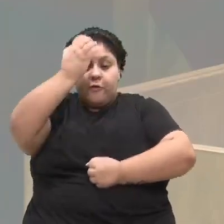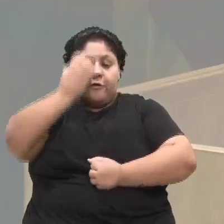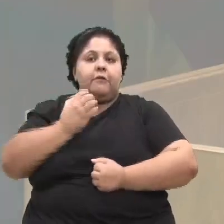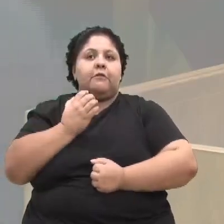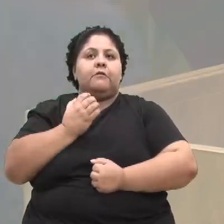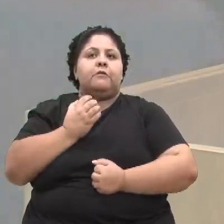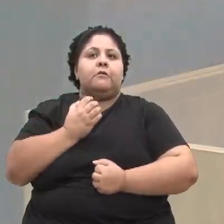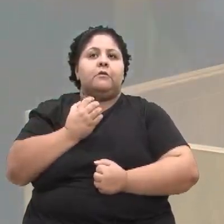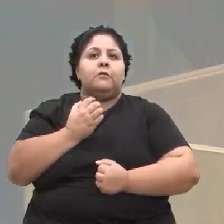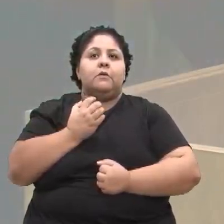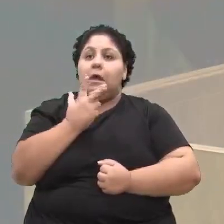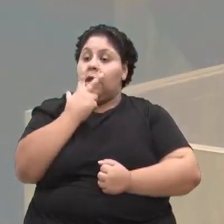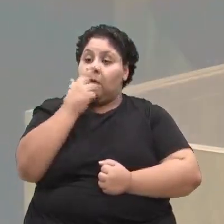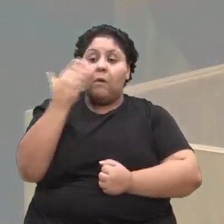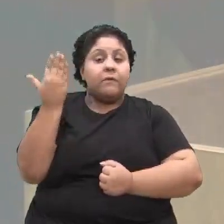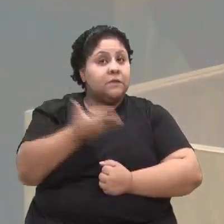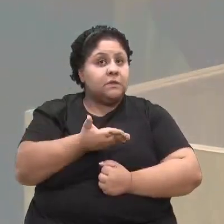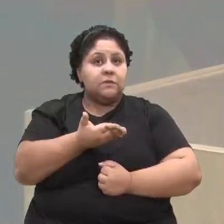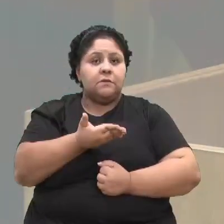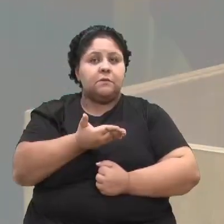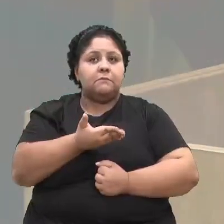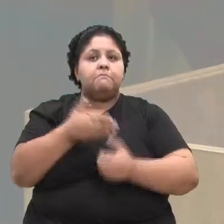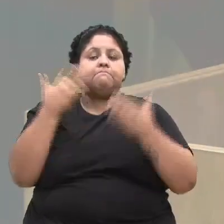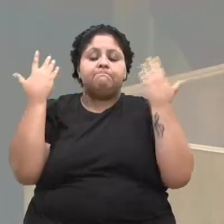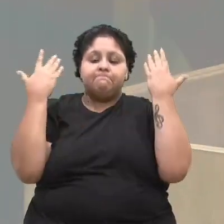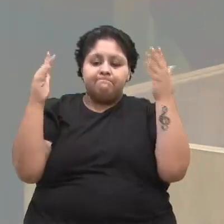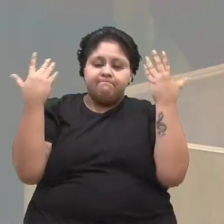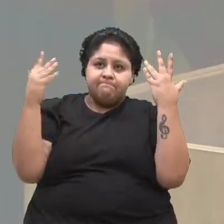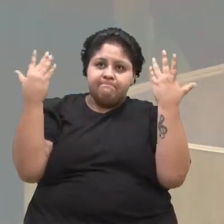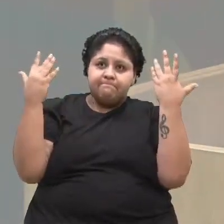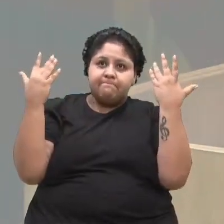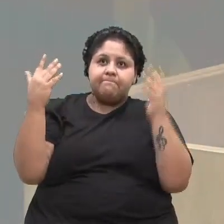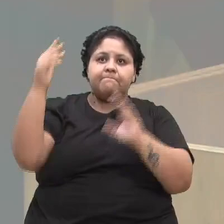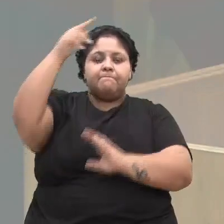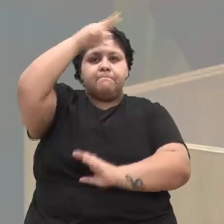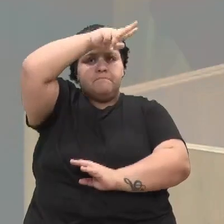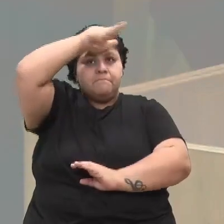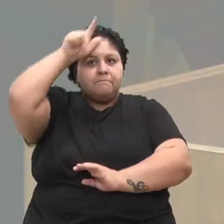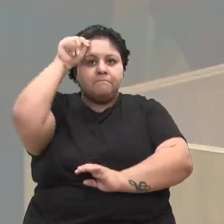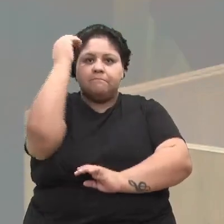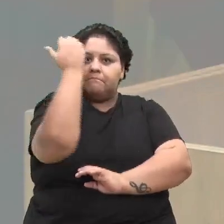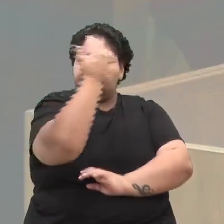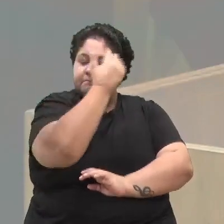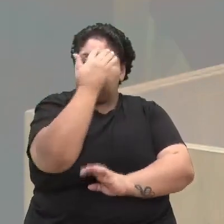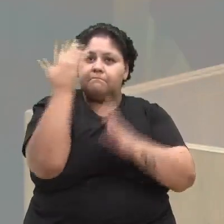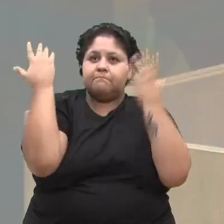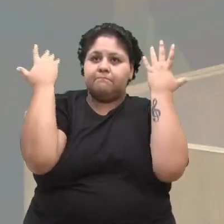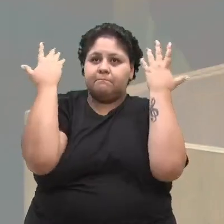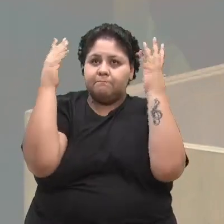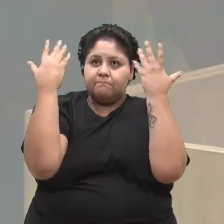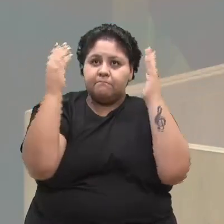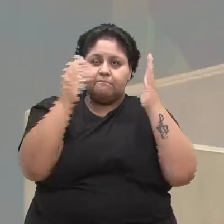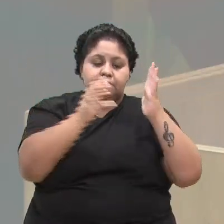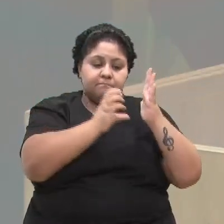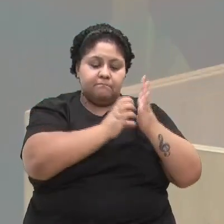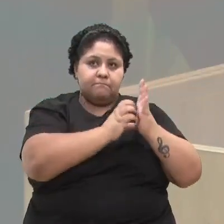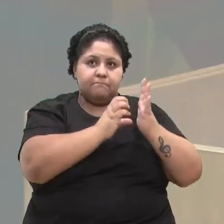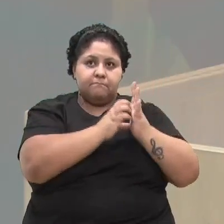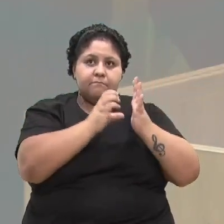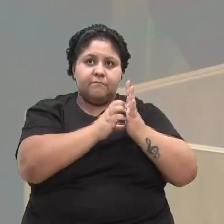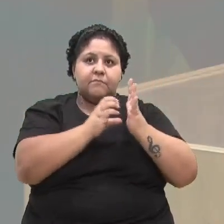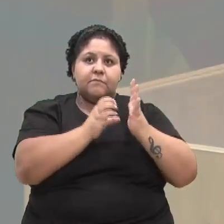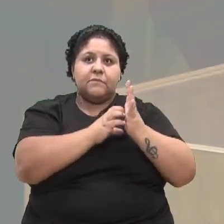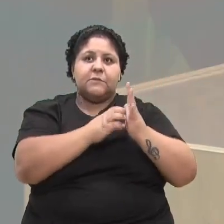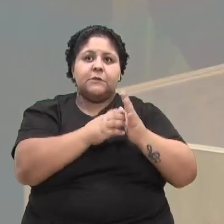é assim que funciona. Então, parabenizo ao prefeito Adiló, parabenizo os servidores competentes